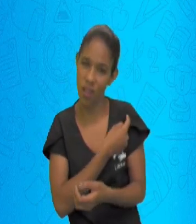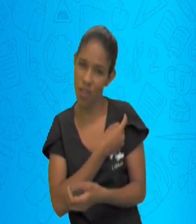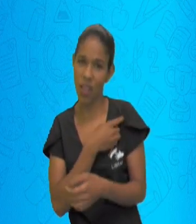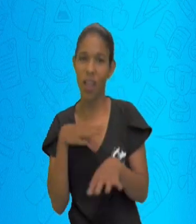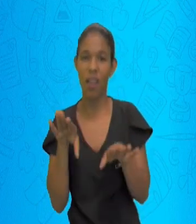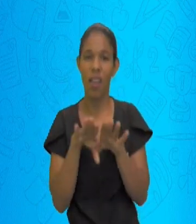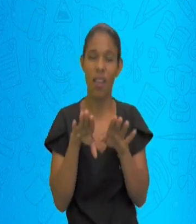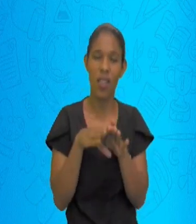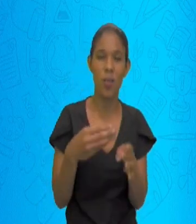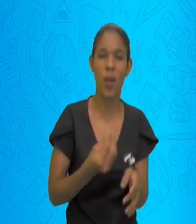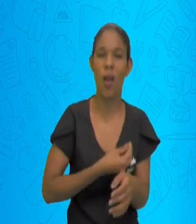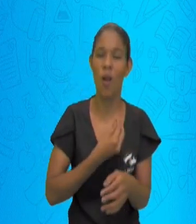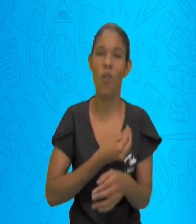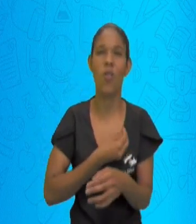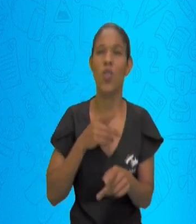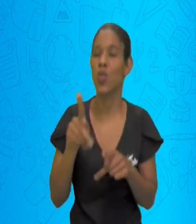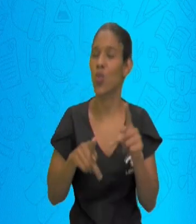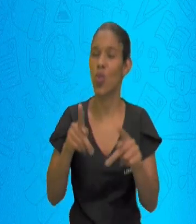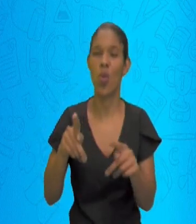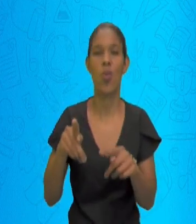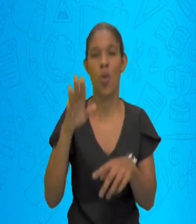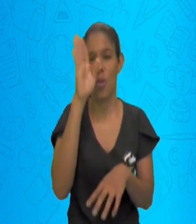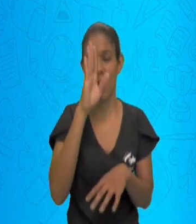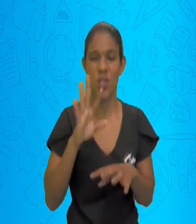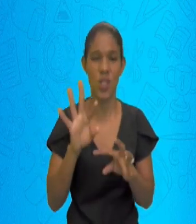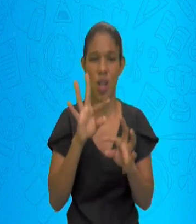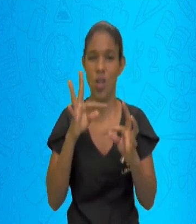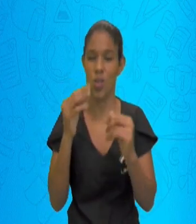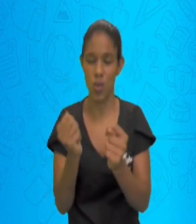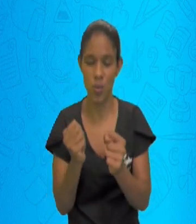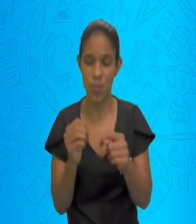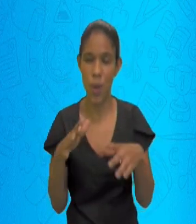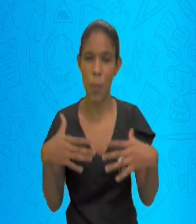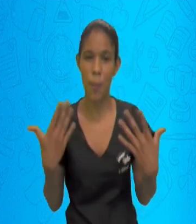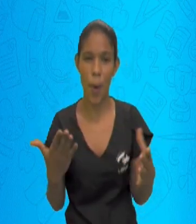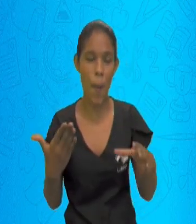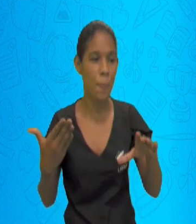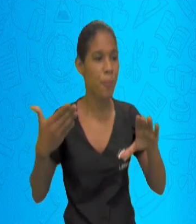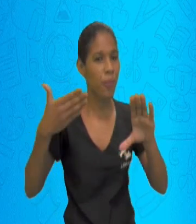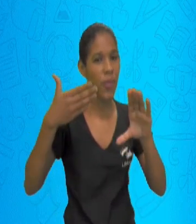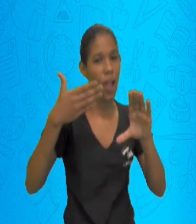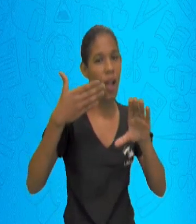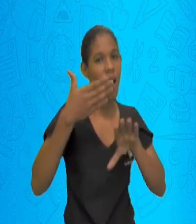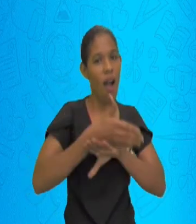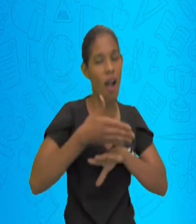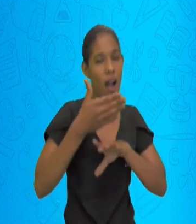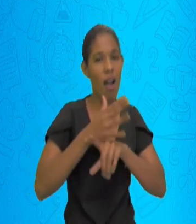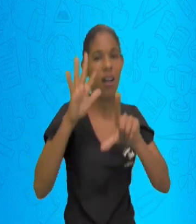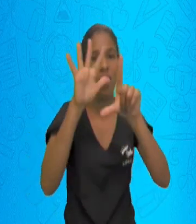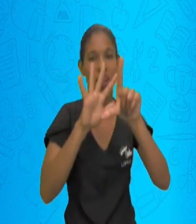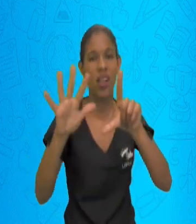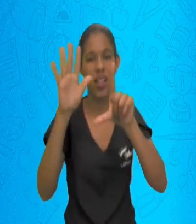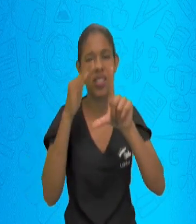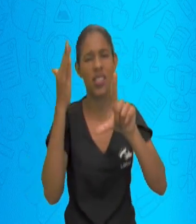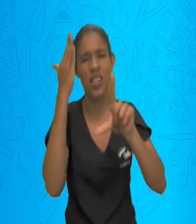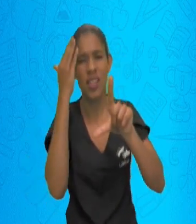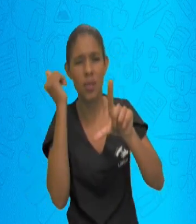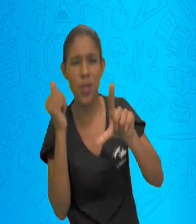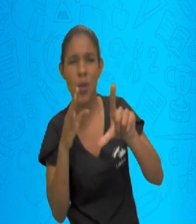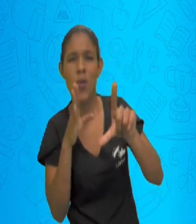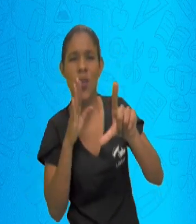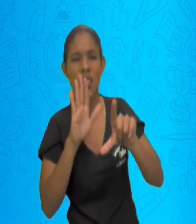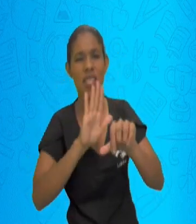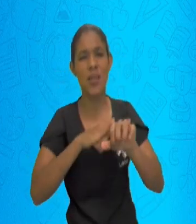a vivência de todo o povo brasileiro. E para acessar a nossa plataforma, você conhecer e saber um pouco mais, acesse